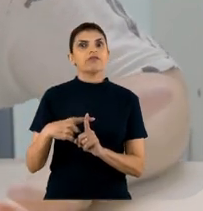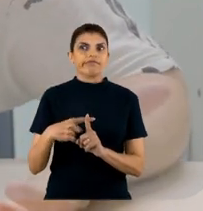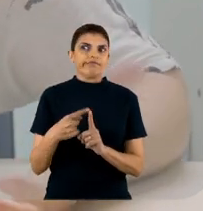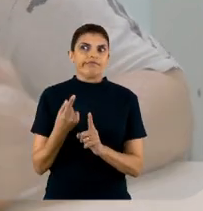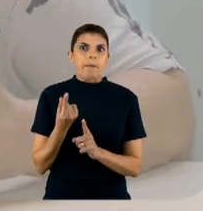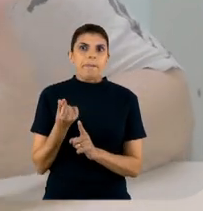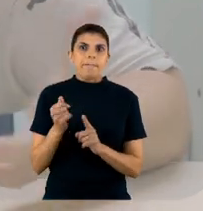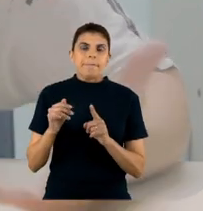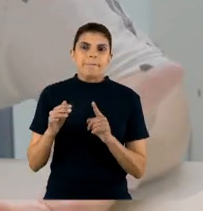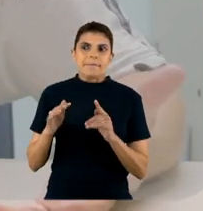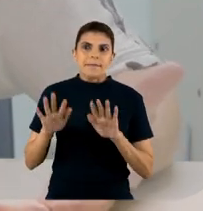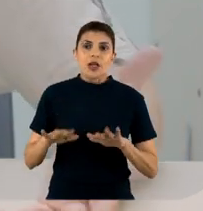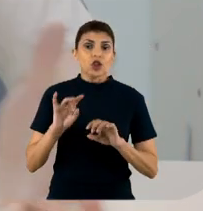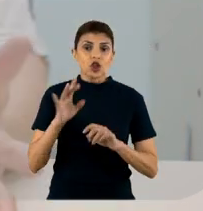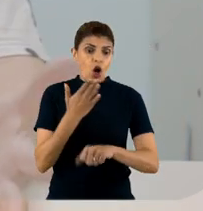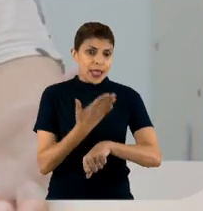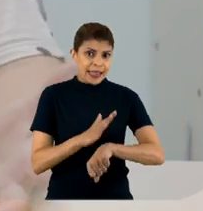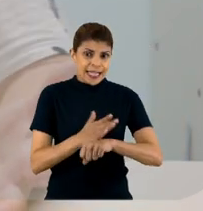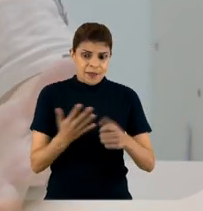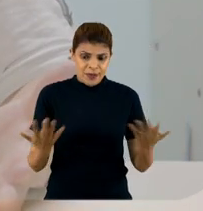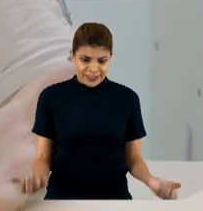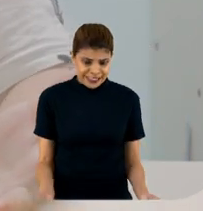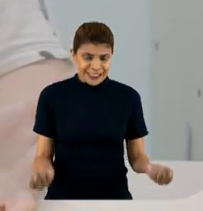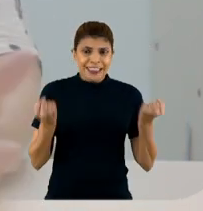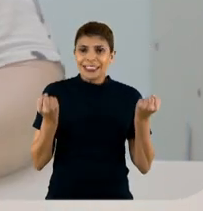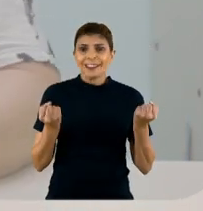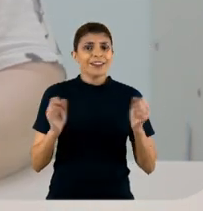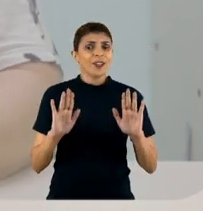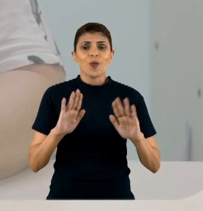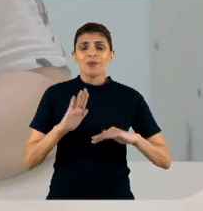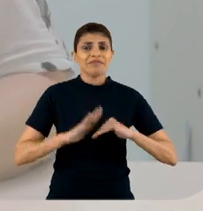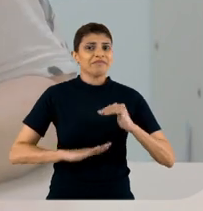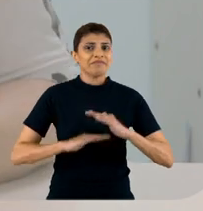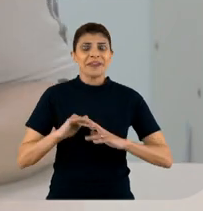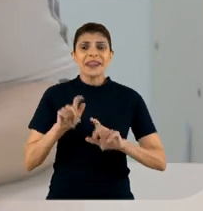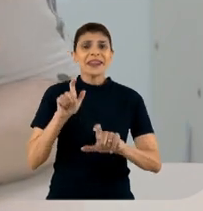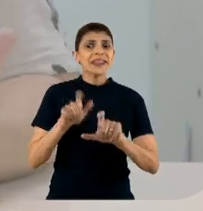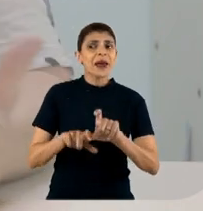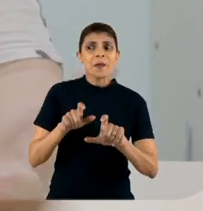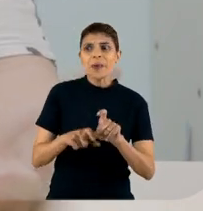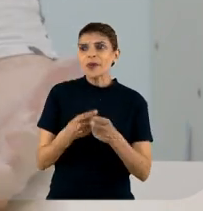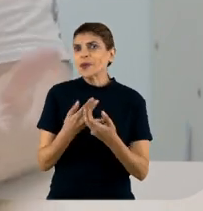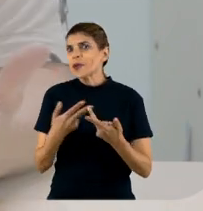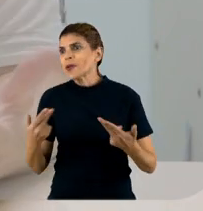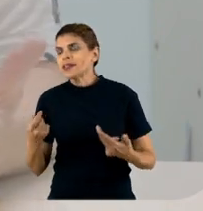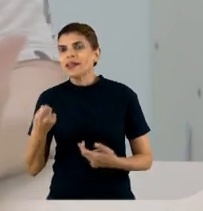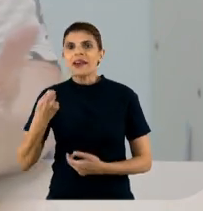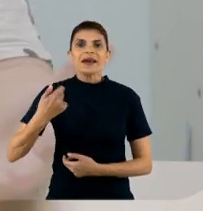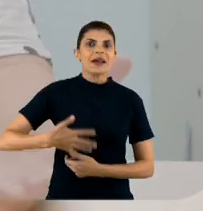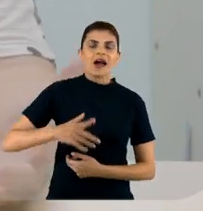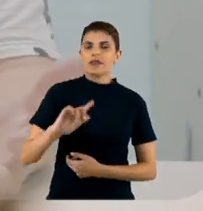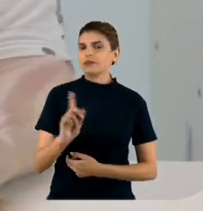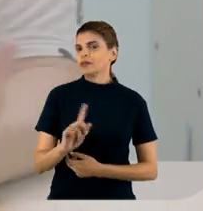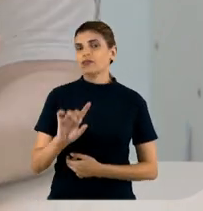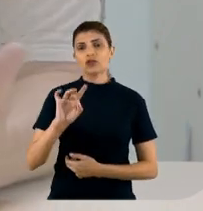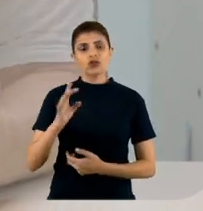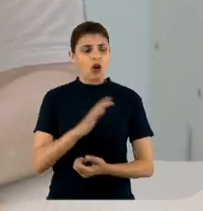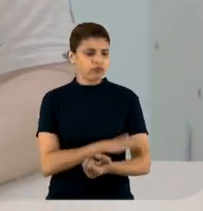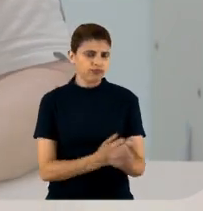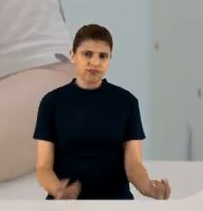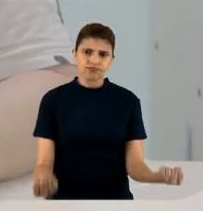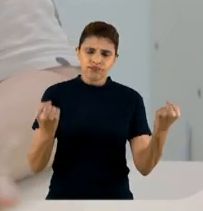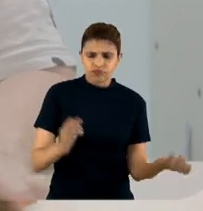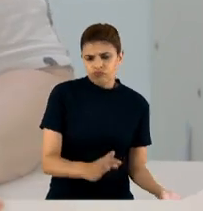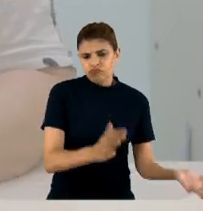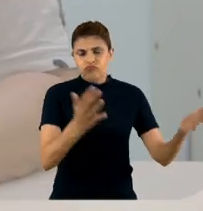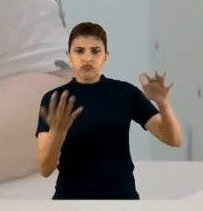barata ela Depende de braços fortes treinamento ela não depende nenhum recurso muito caro né nem muito diferente